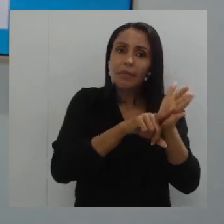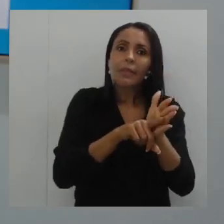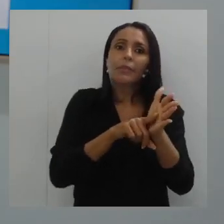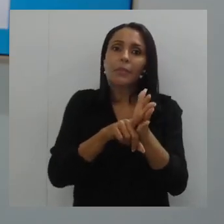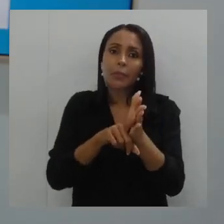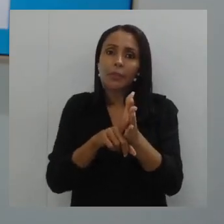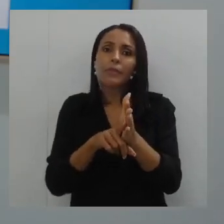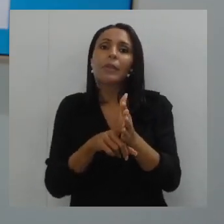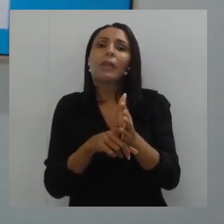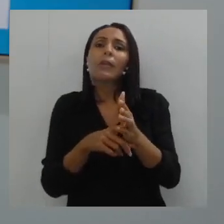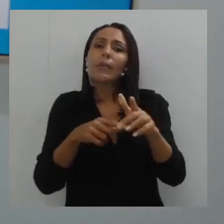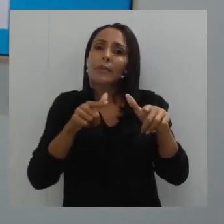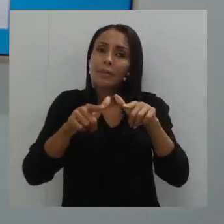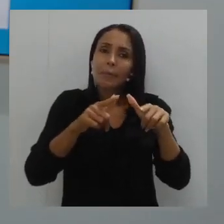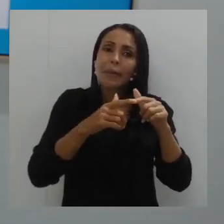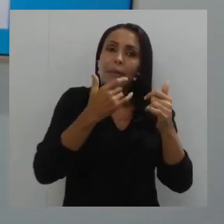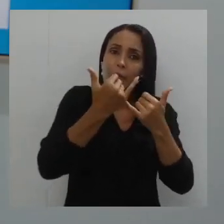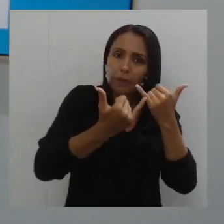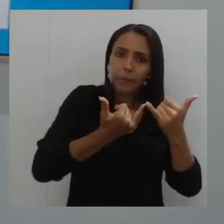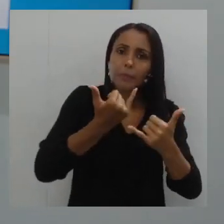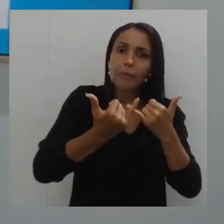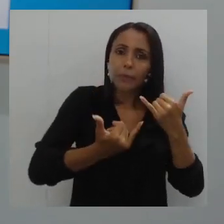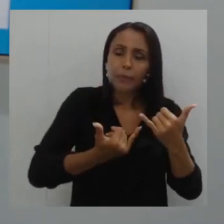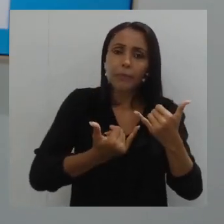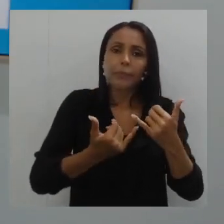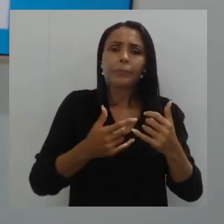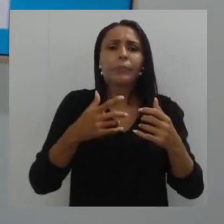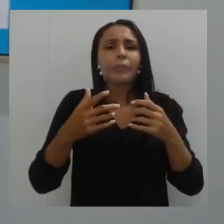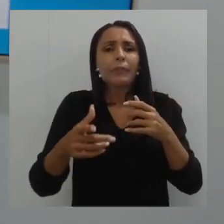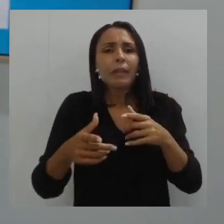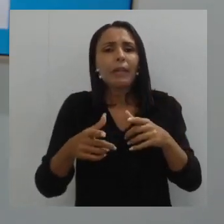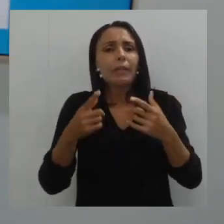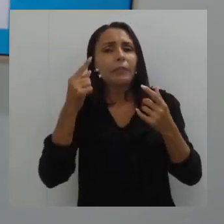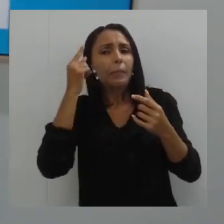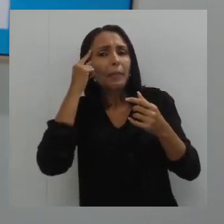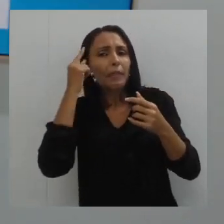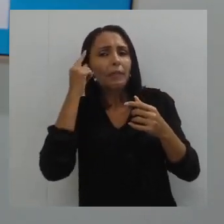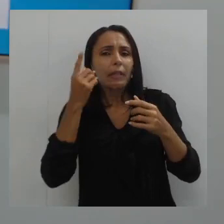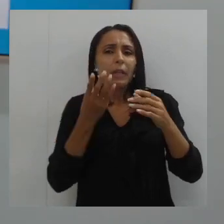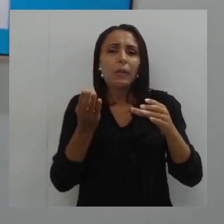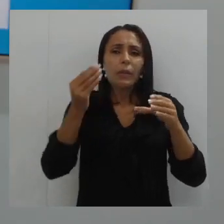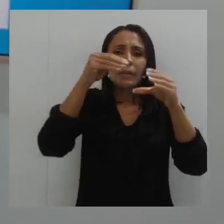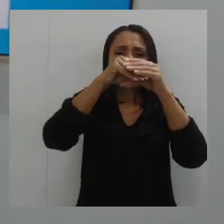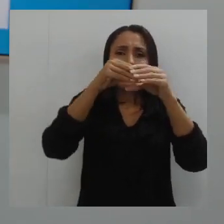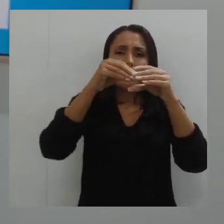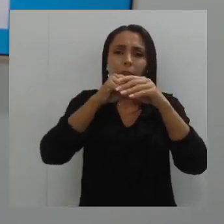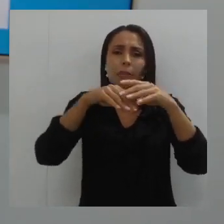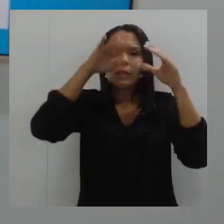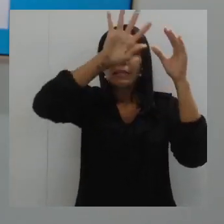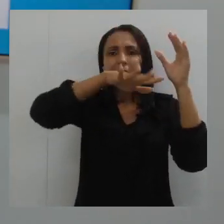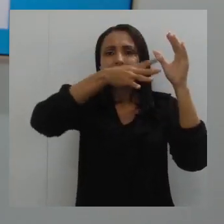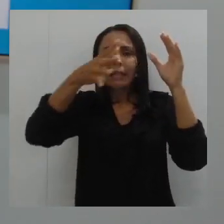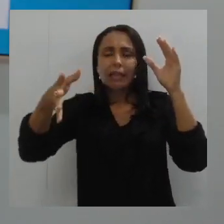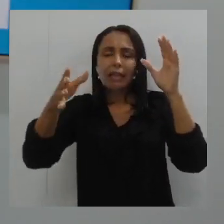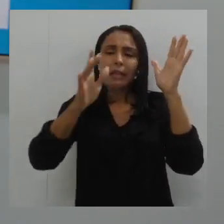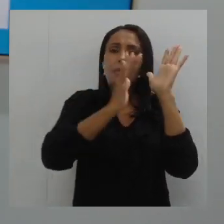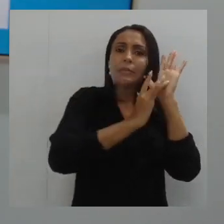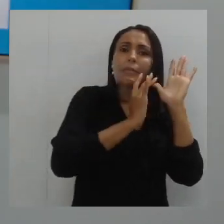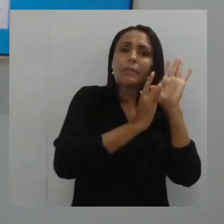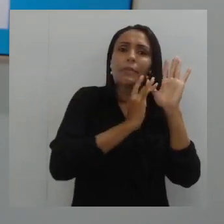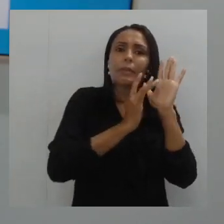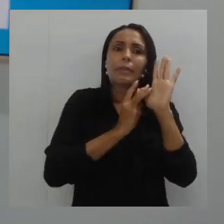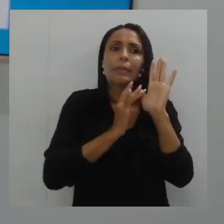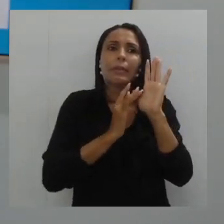jogos, veja como eles fazem isso. Eles trabalham colocando dentro da malha da tela do seu celular, eles